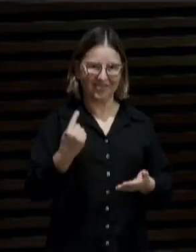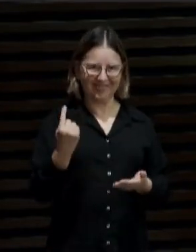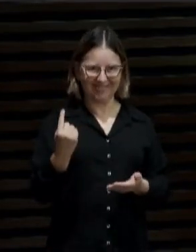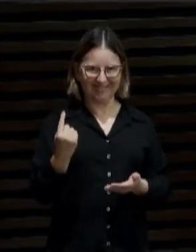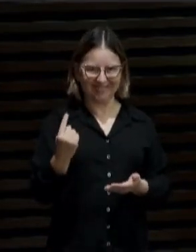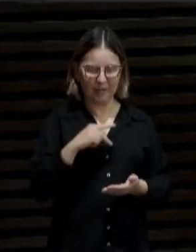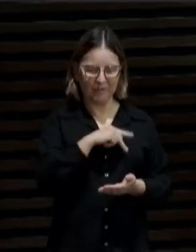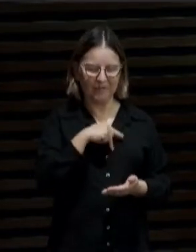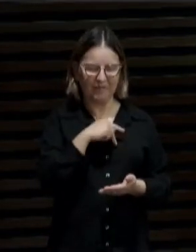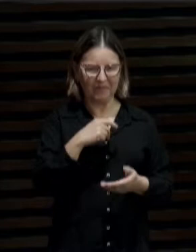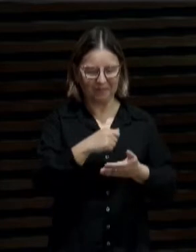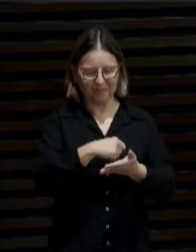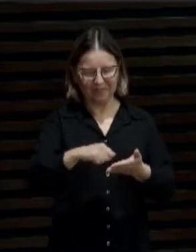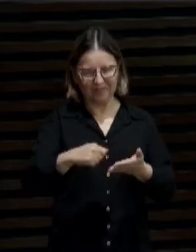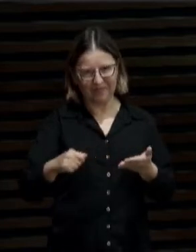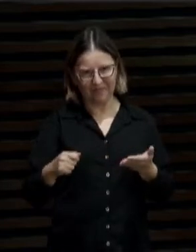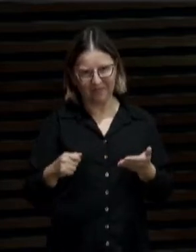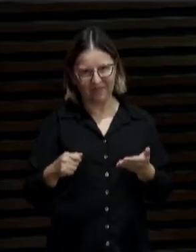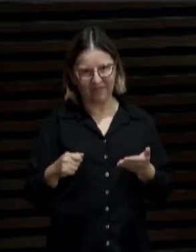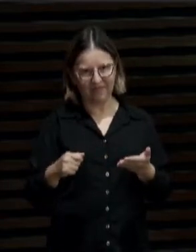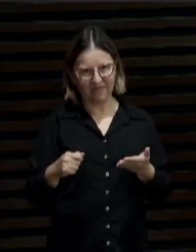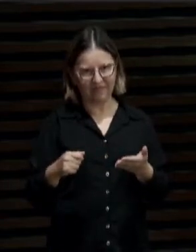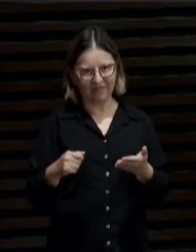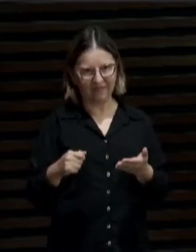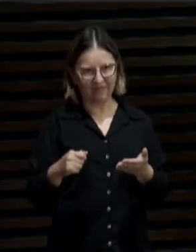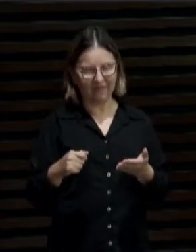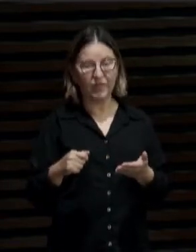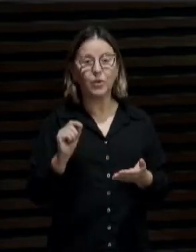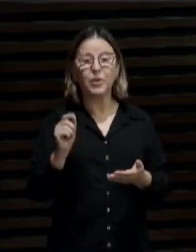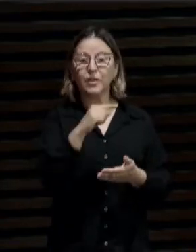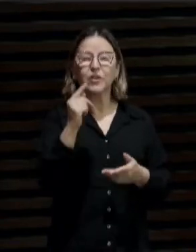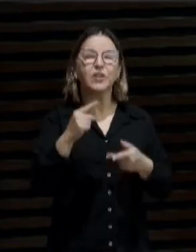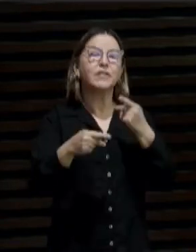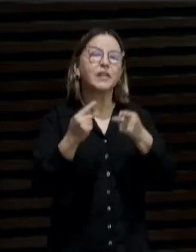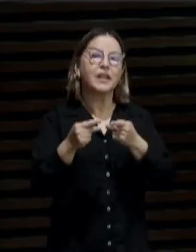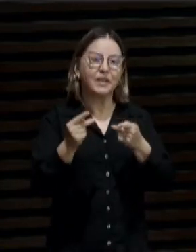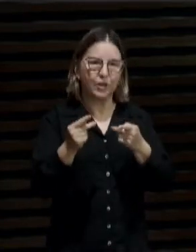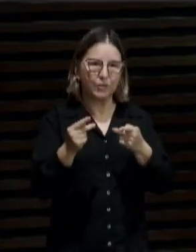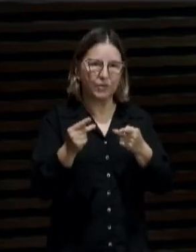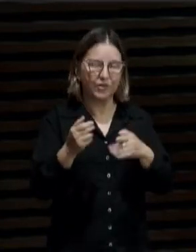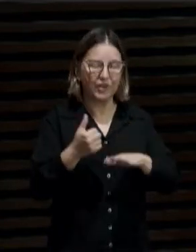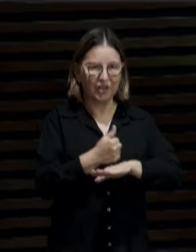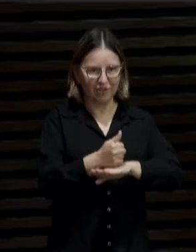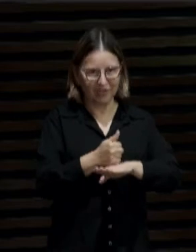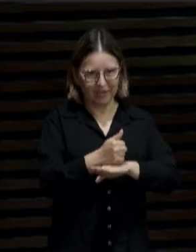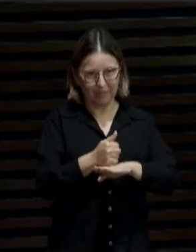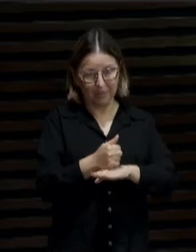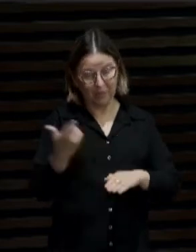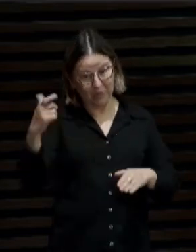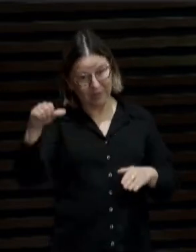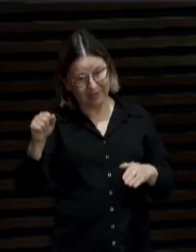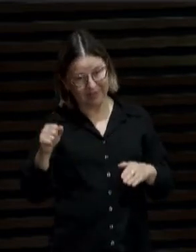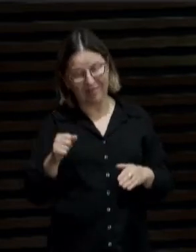Paulo diz: Que diremos, pois, ter alcançado Abraão, nosso pai segundo a carne? Porque se Abraão